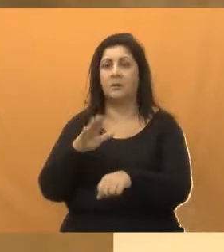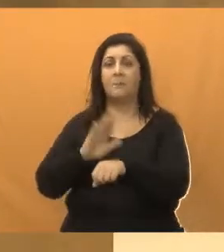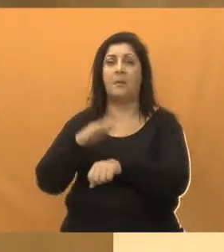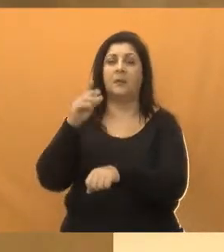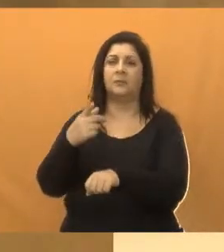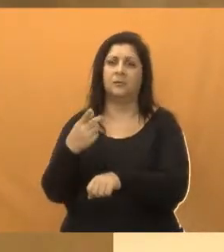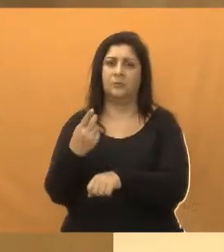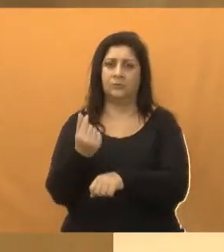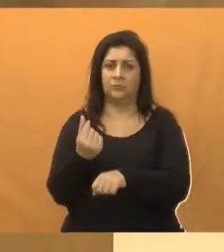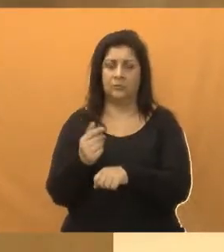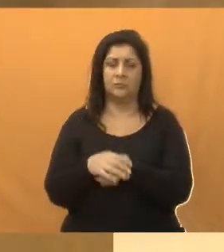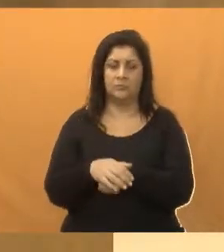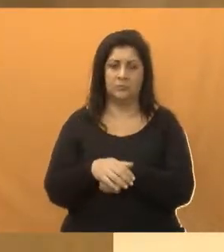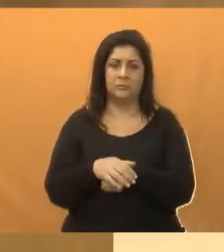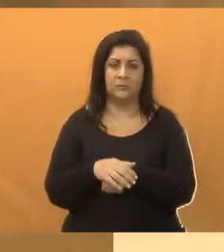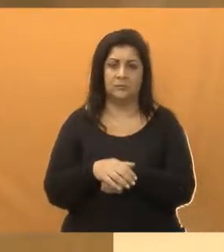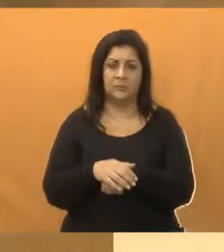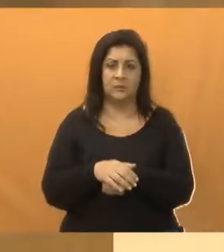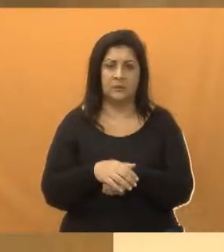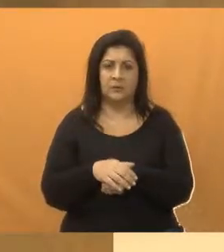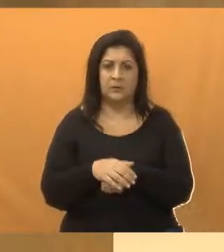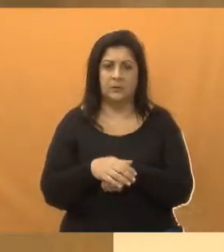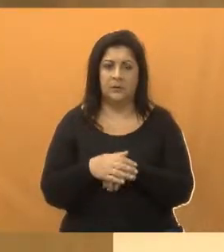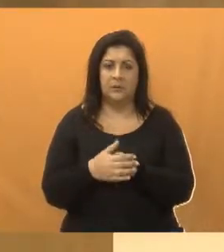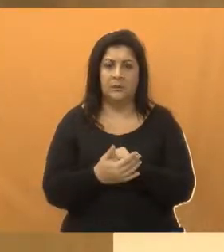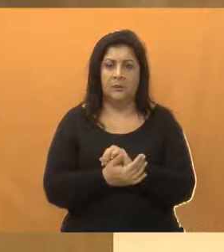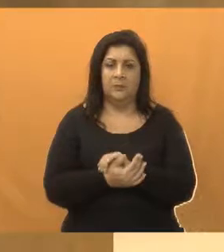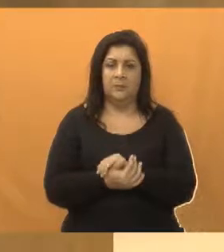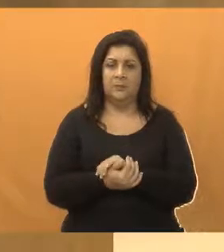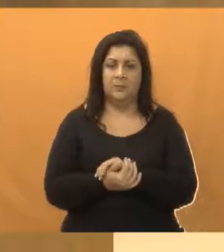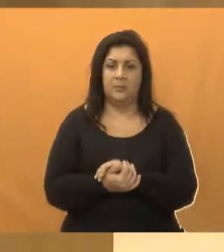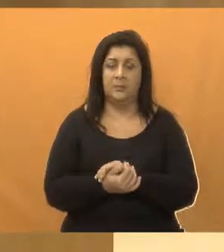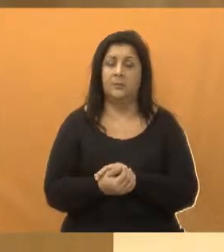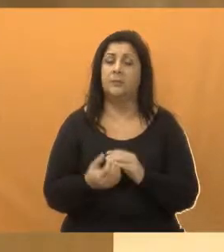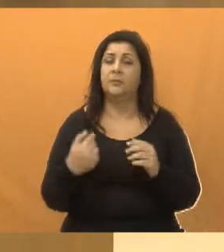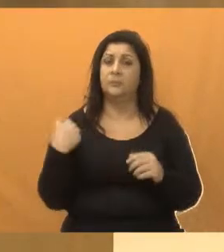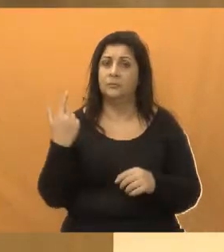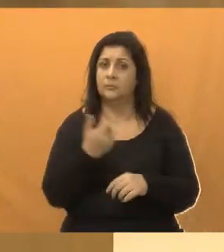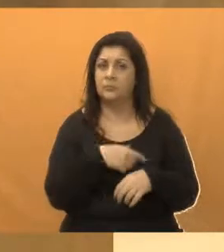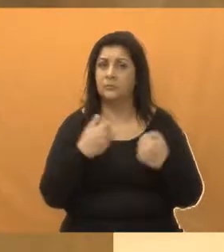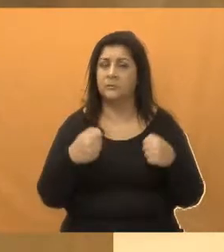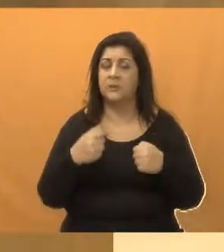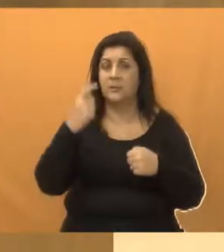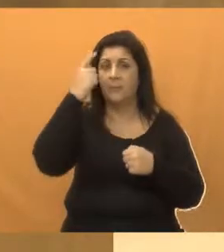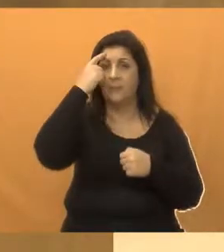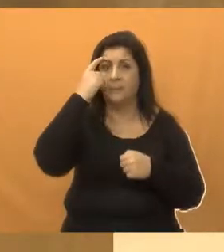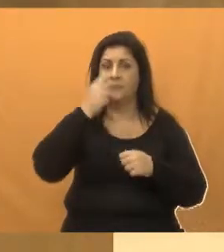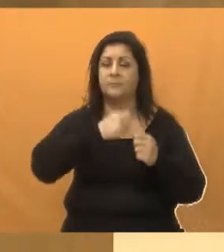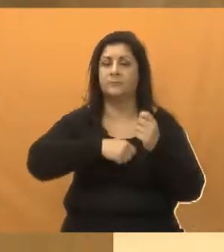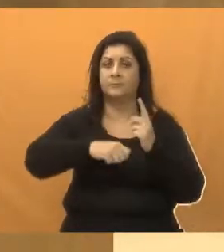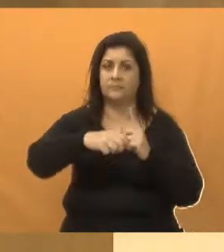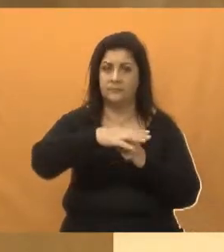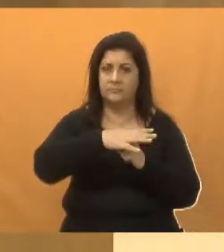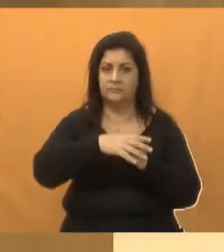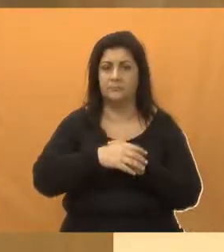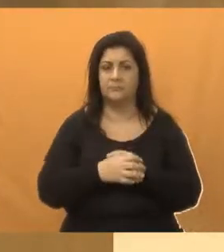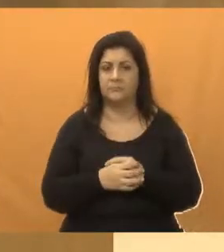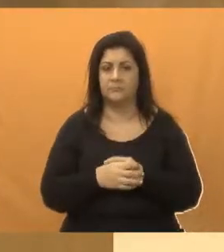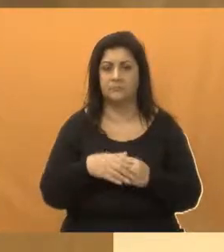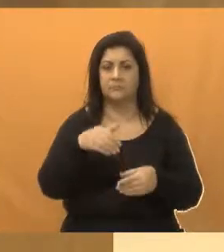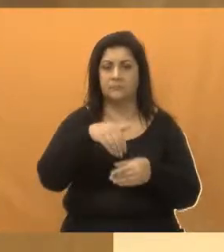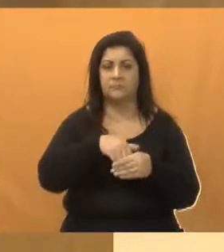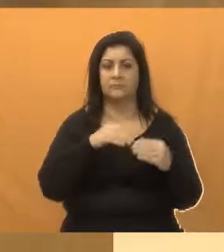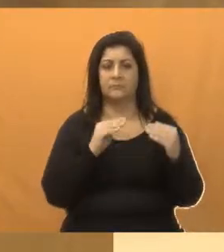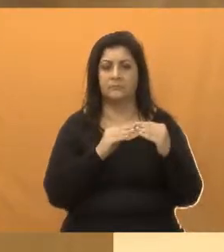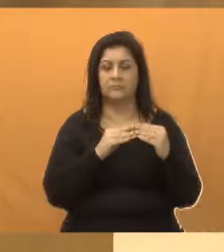pela própria conscientização, né, do bem-estar social da sociedade. Então, aqui eu vou votar